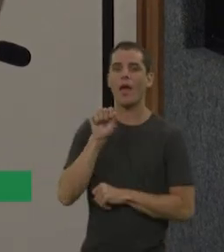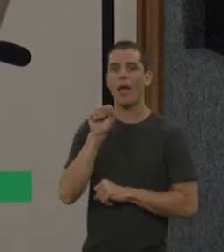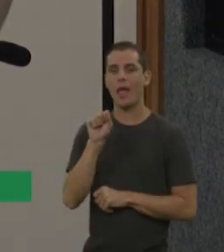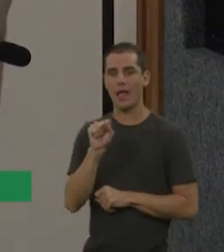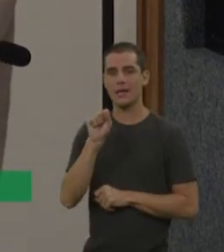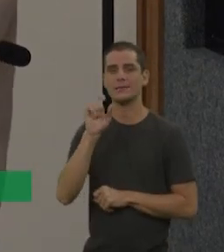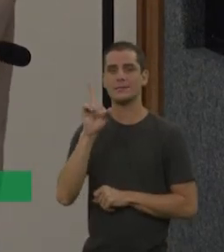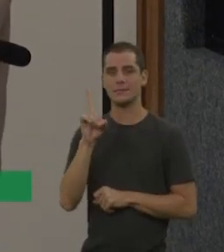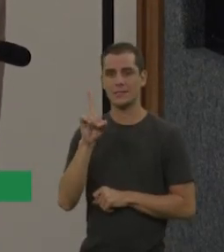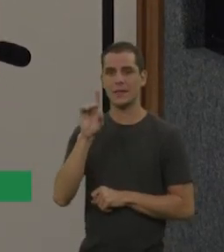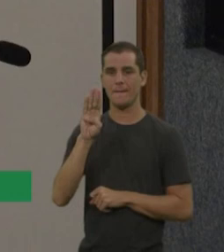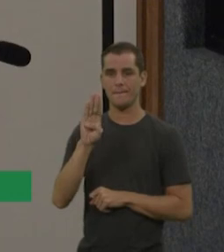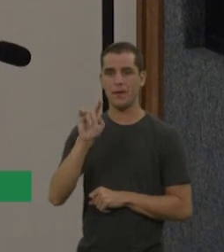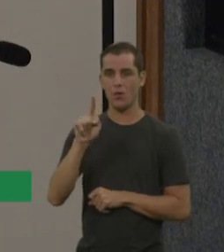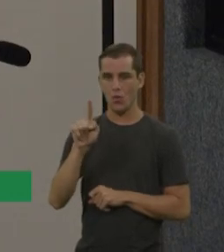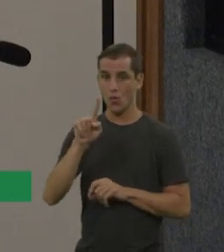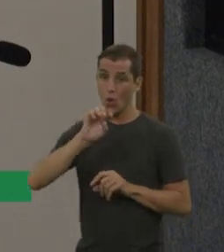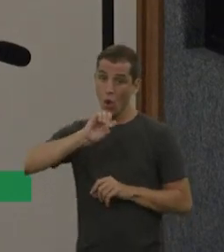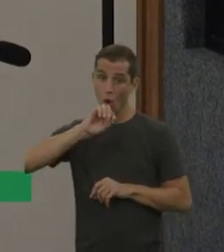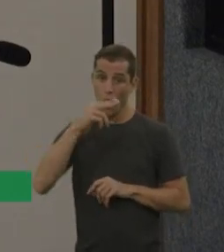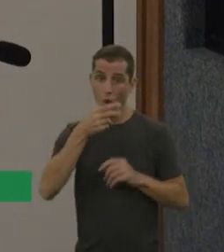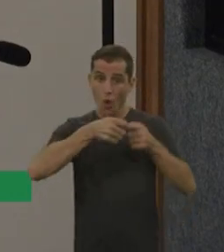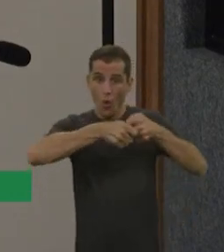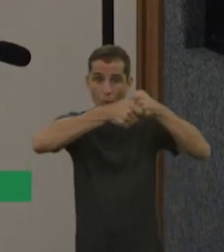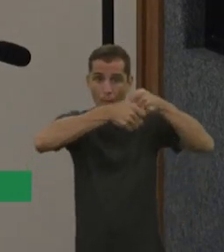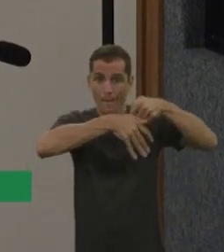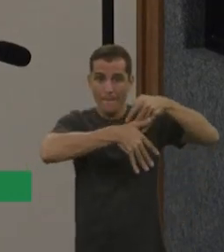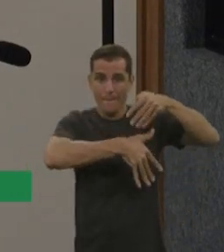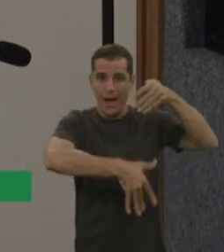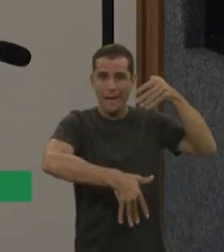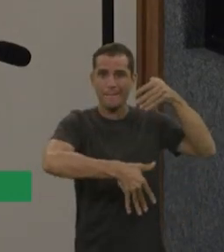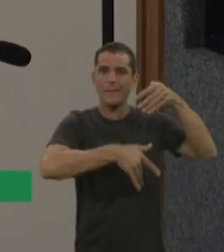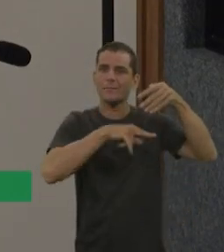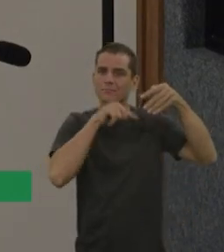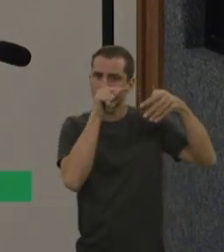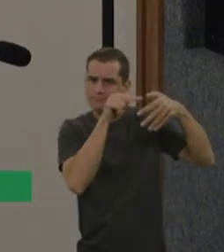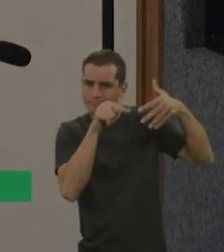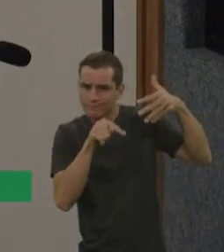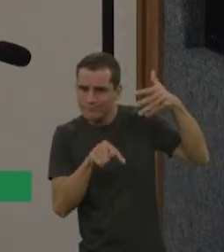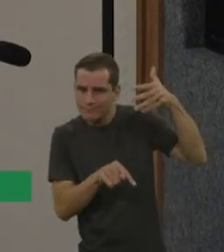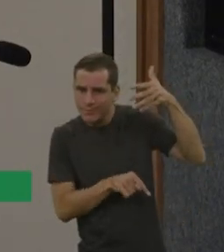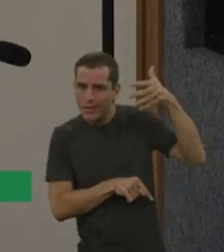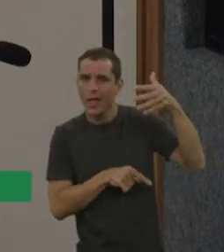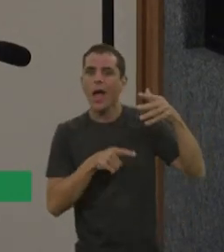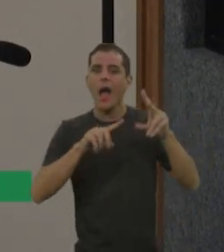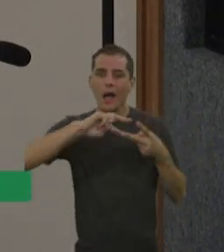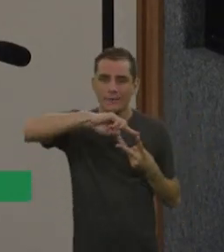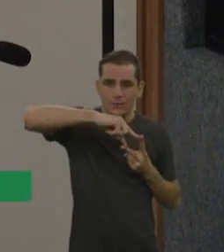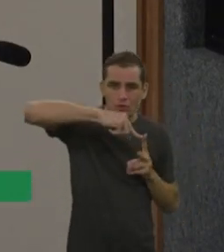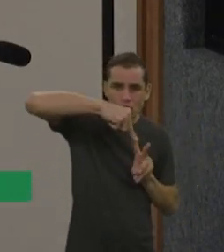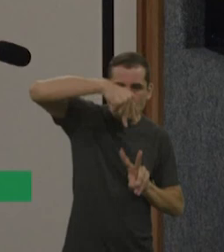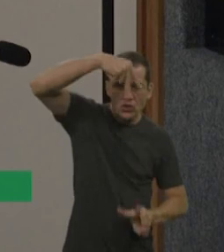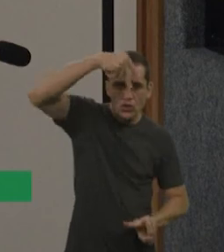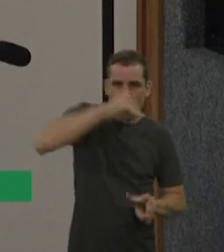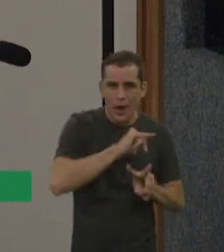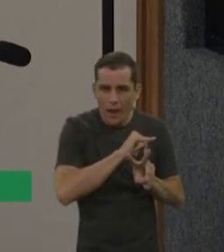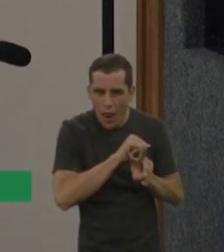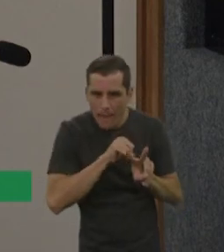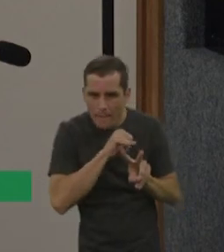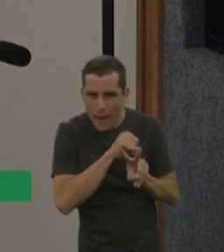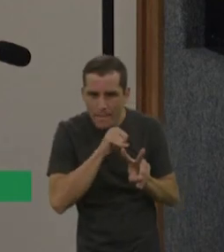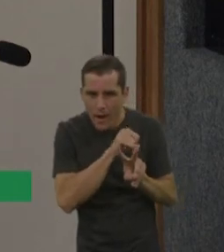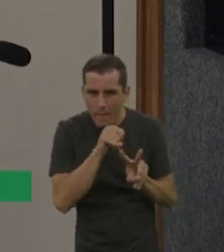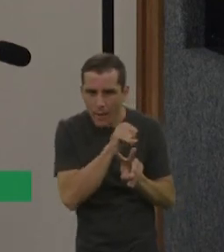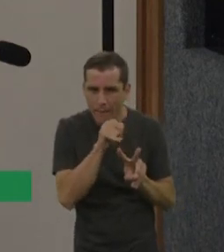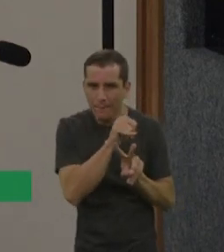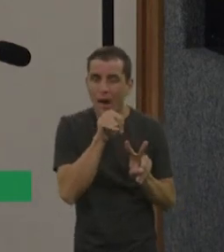investigando vários genes naquele paciente que eu não tenho certeza do que é. Então, eu quero ver, eu acho que ele tem uma doença de depósito lisossomal.